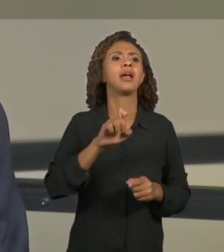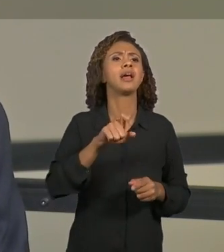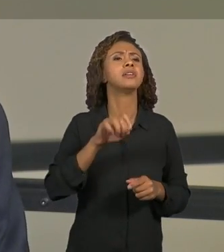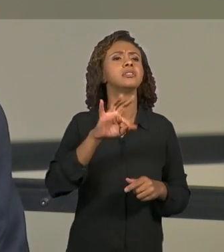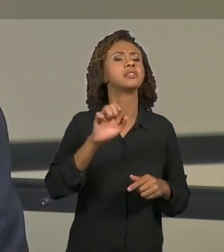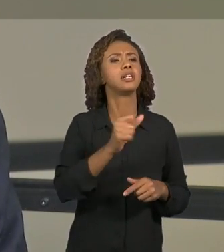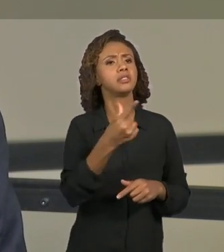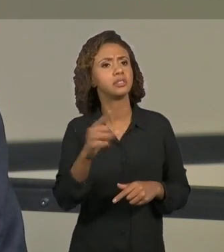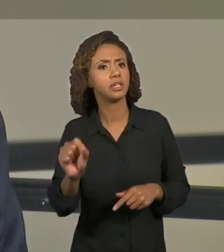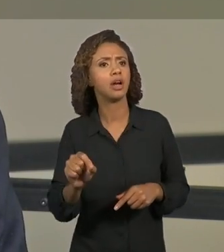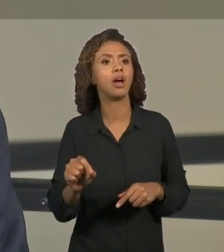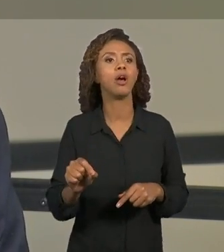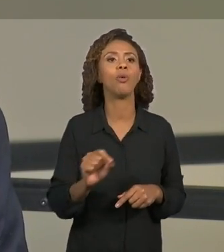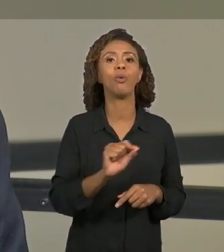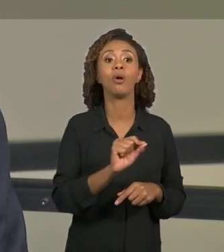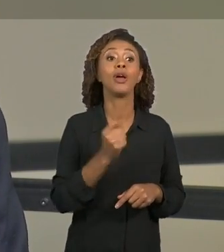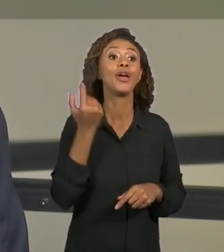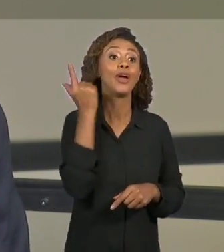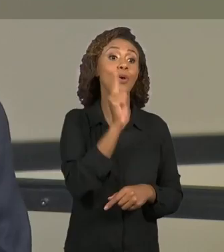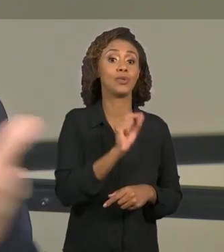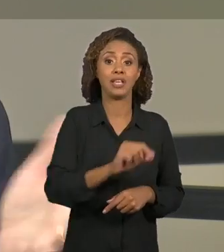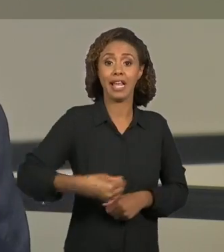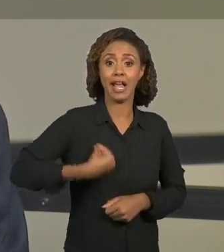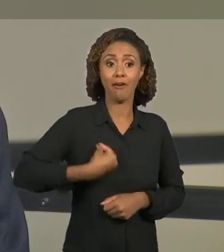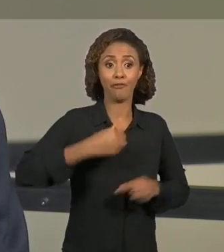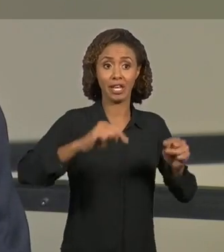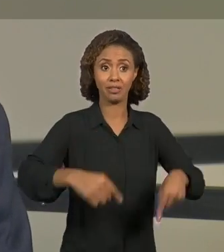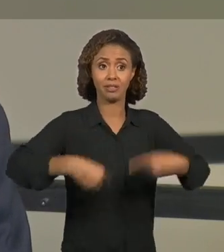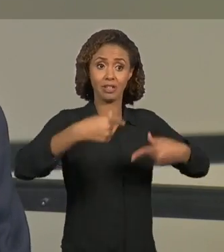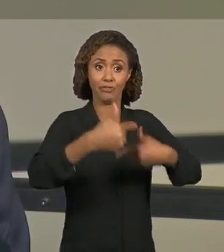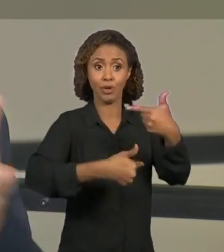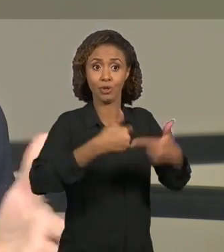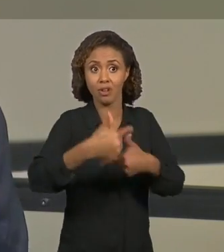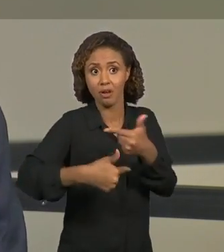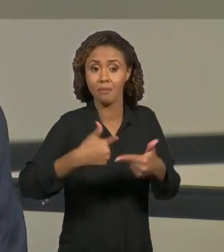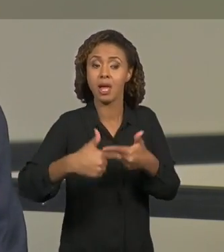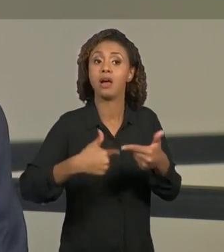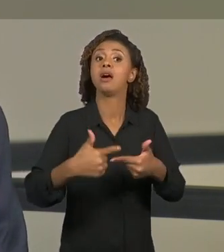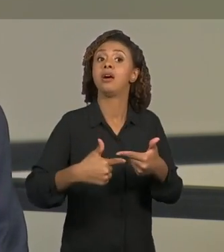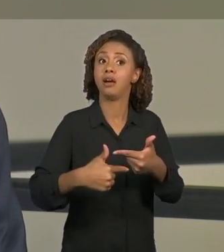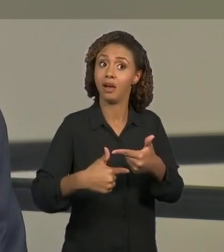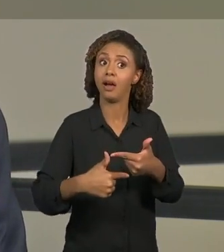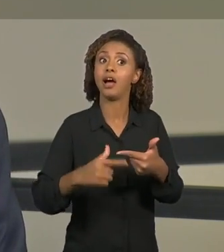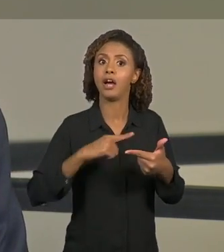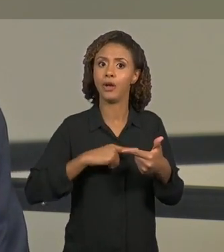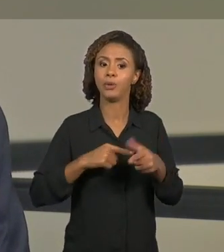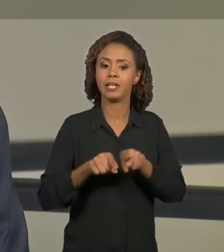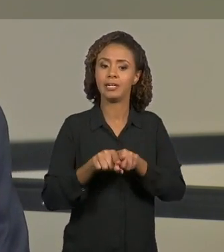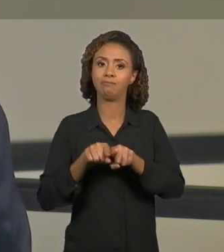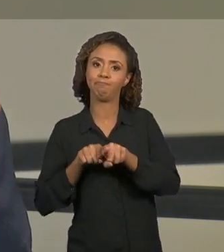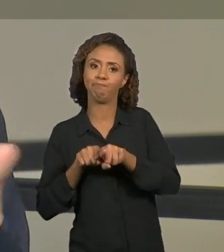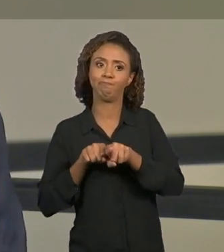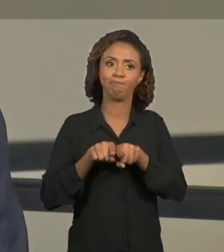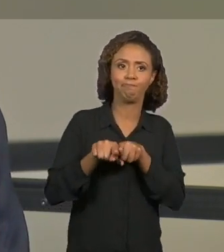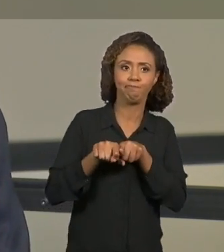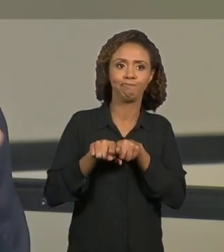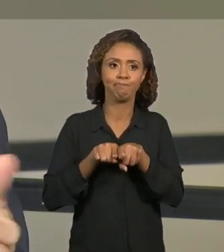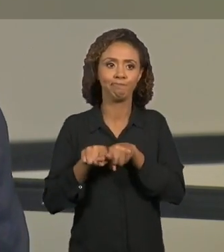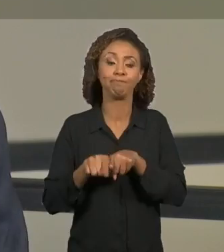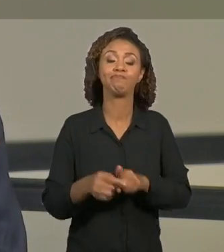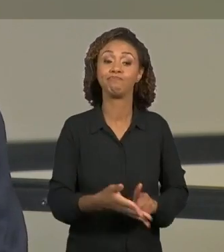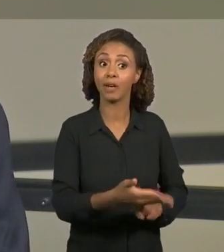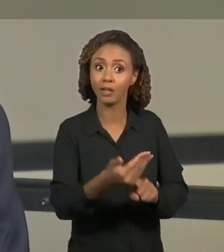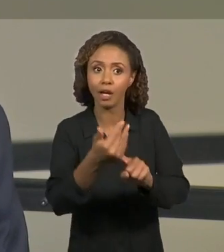os desafios aí como o mar sucesso né o mercado de trabalho cada vez está mais competitivo né as questões a